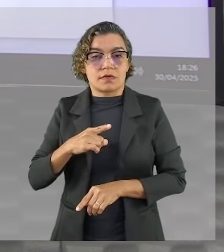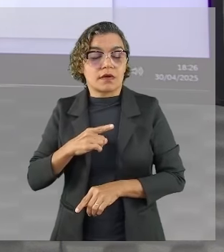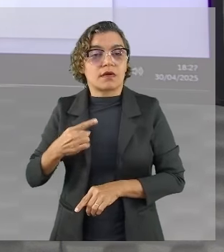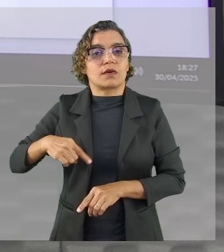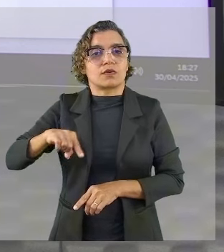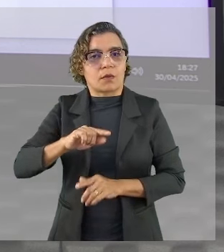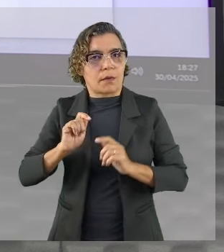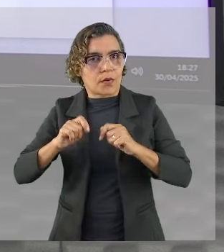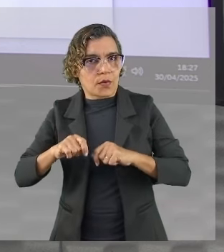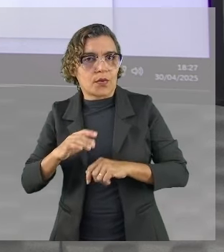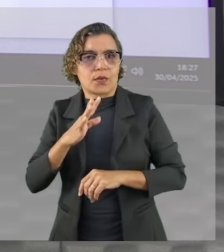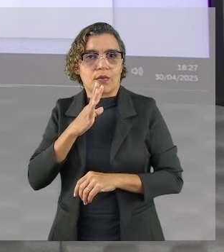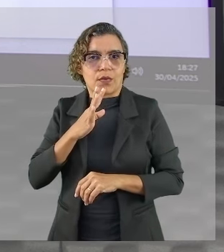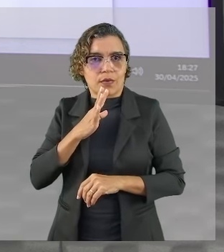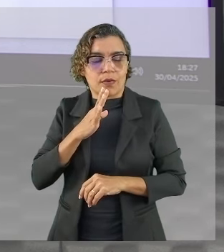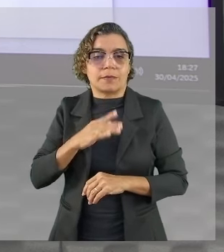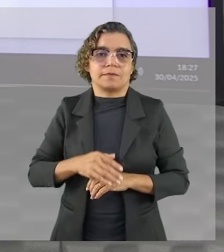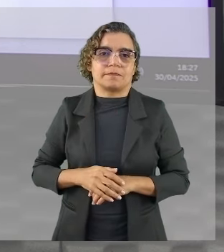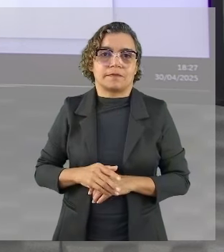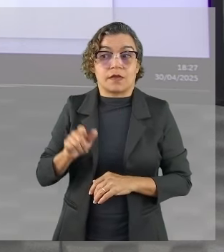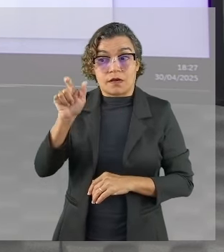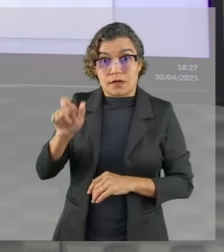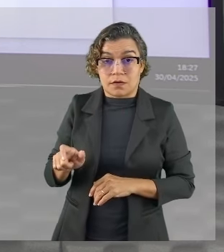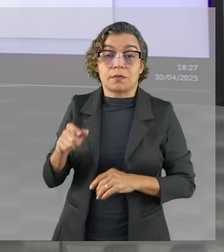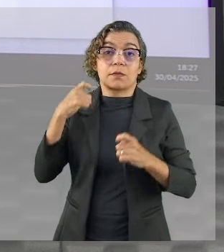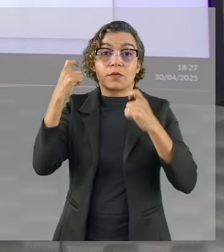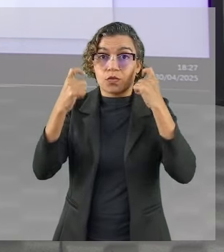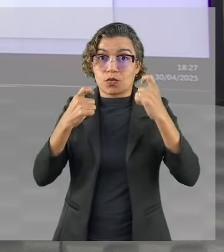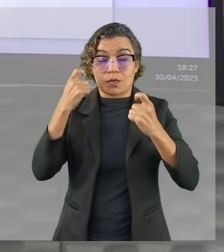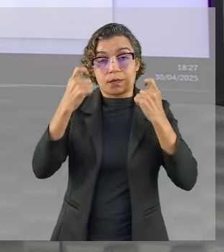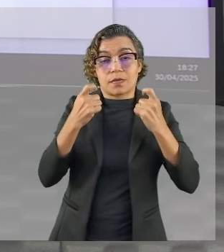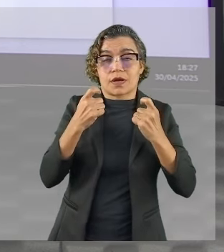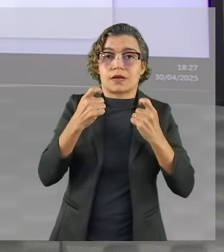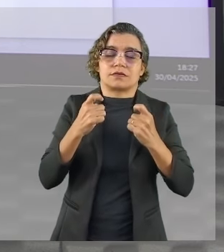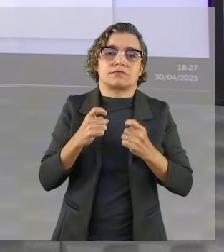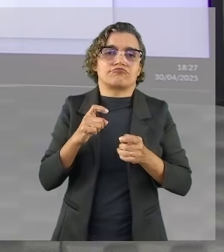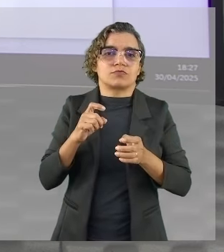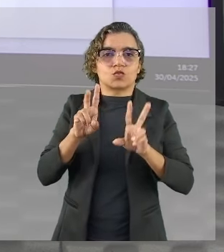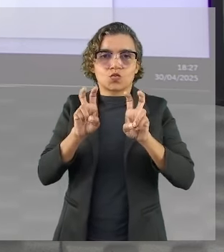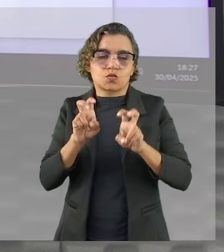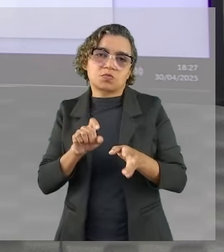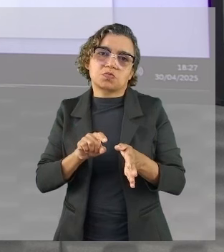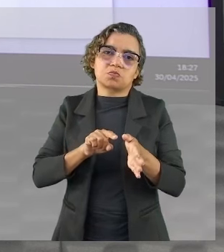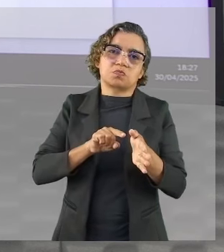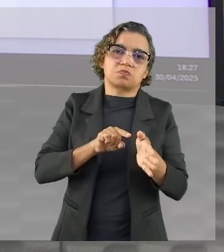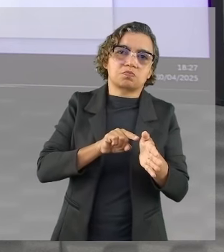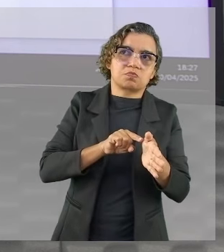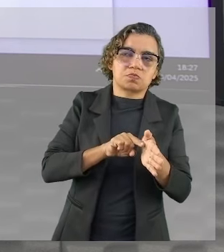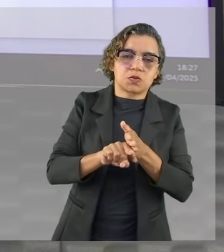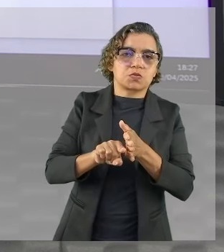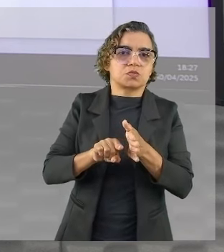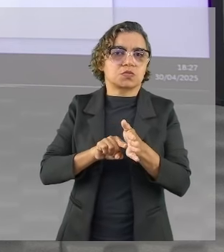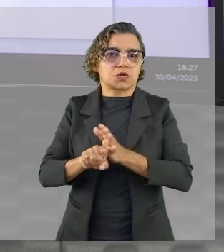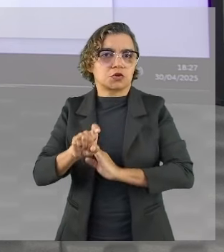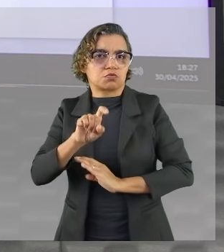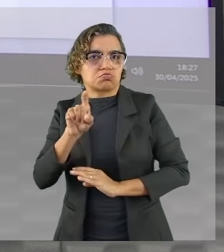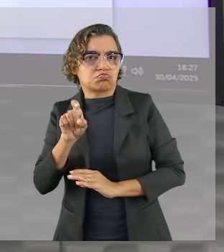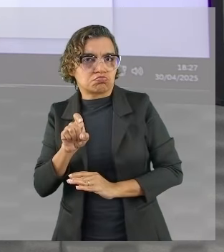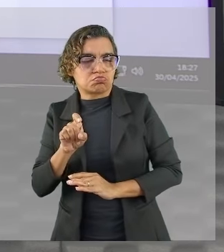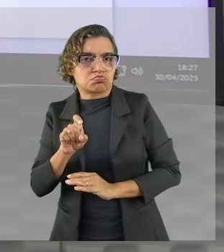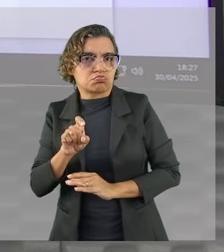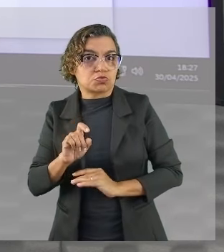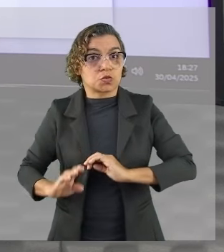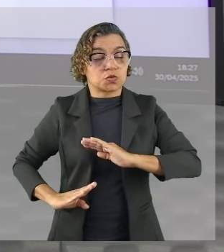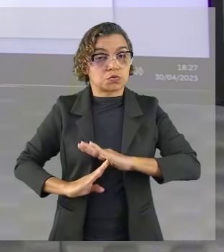conhecer. O Kant está preocupado justamente em questionar os limites do conhecimento humano, justamente